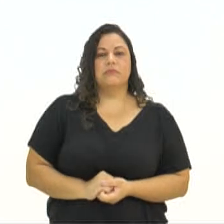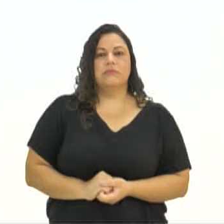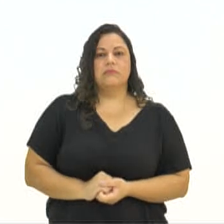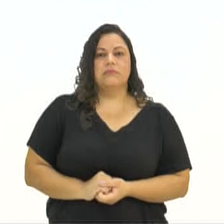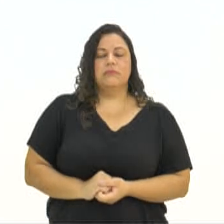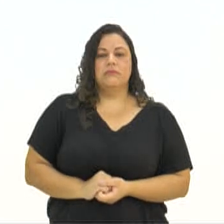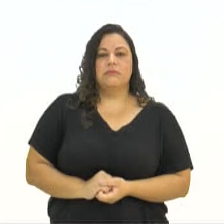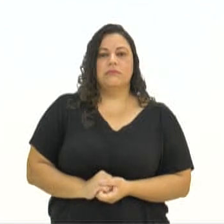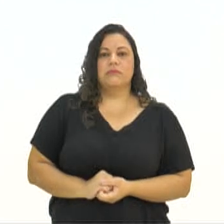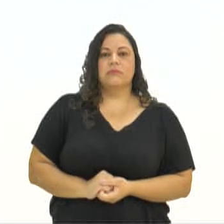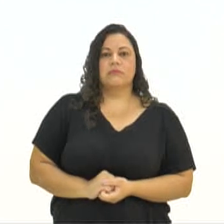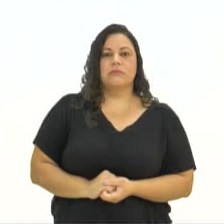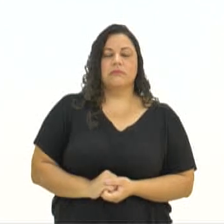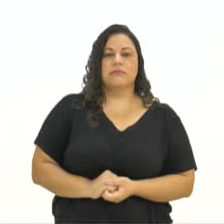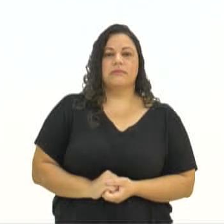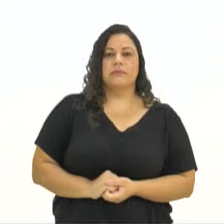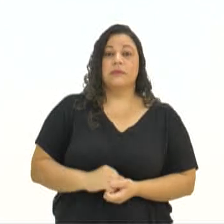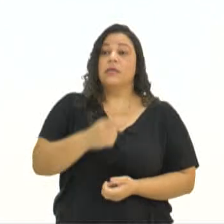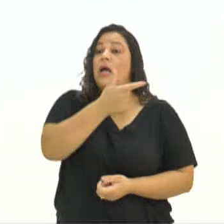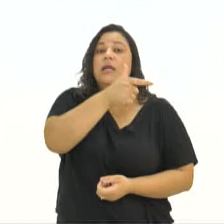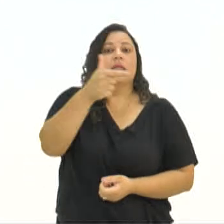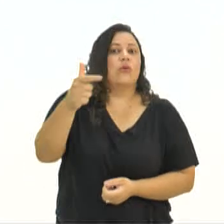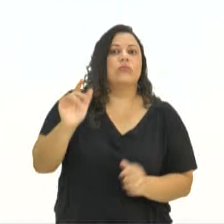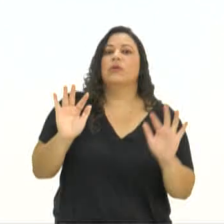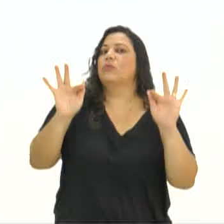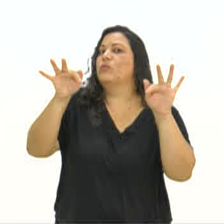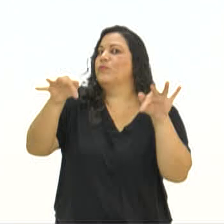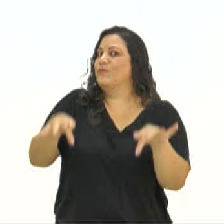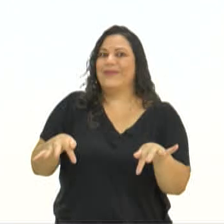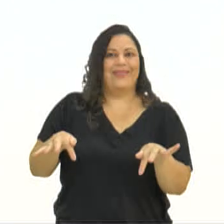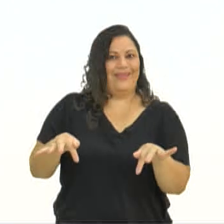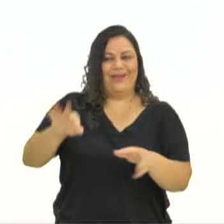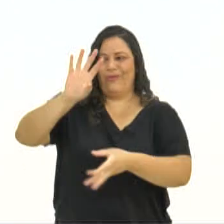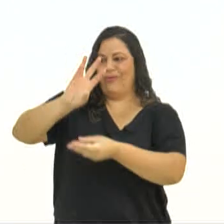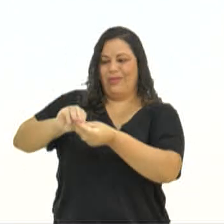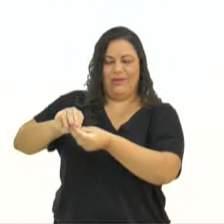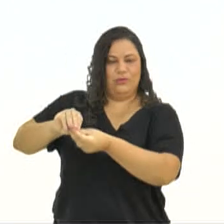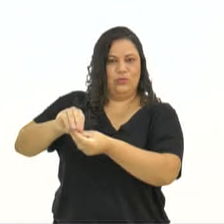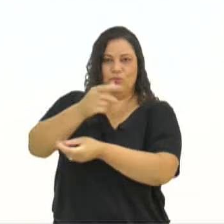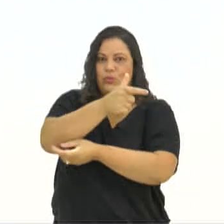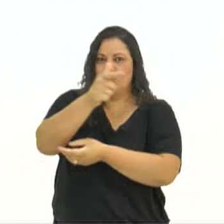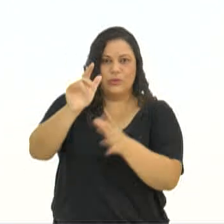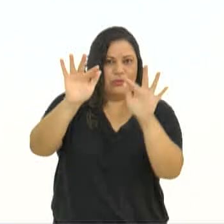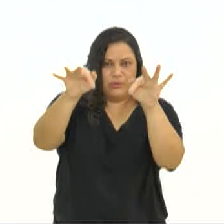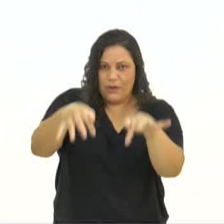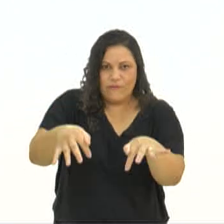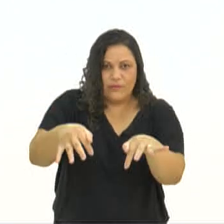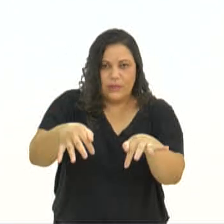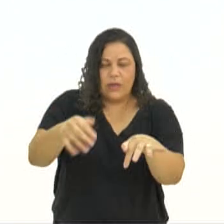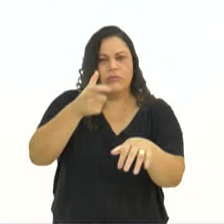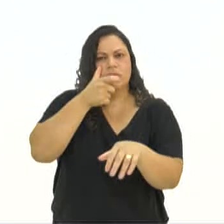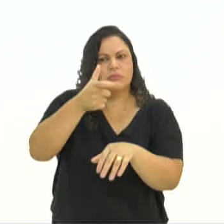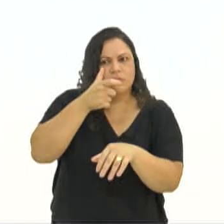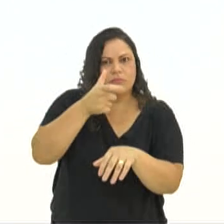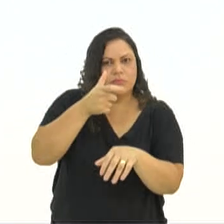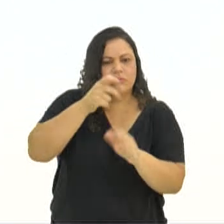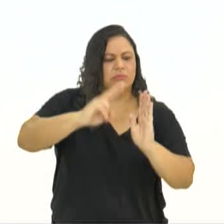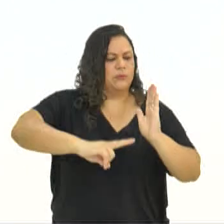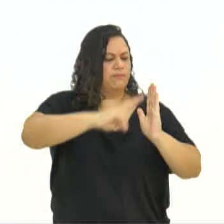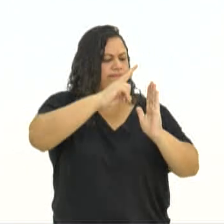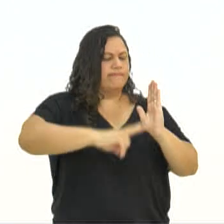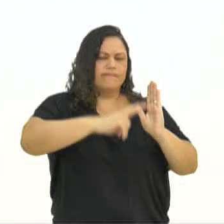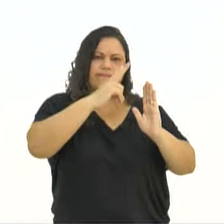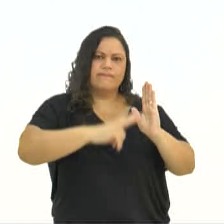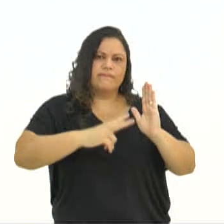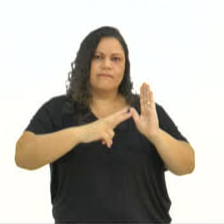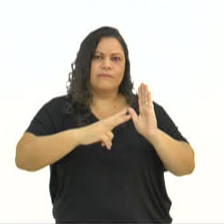desenlace, ou seja, não se coloca o final, não se... Por quê? Para que o espectador, o leitor, tenha